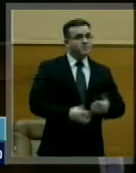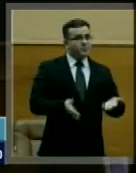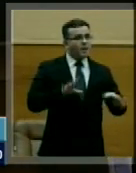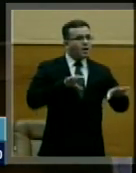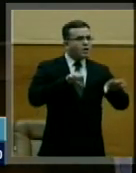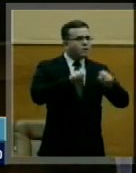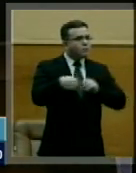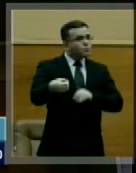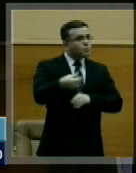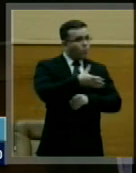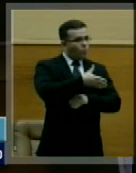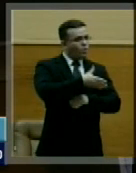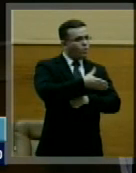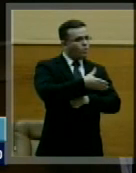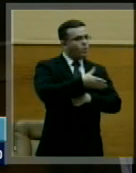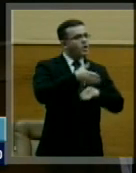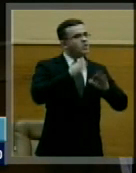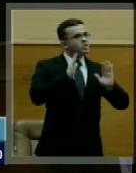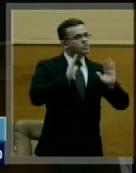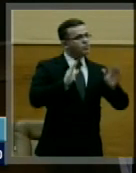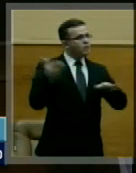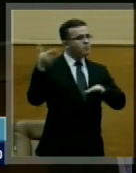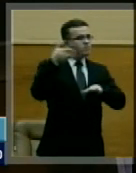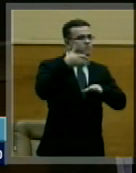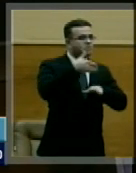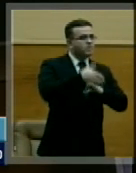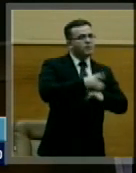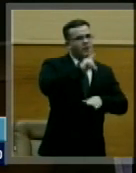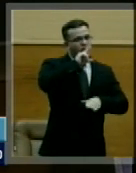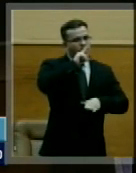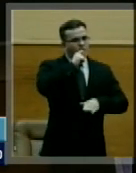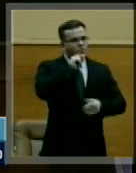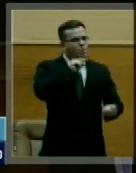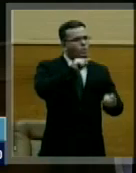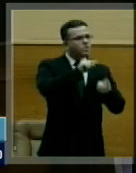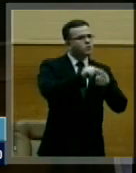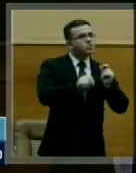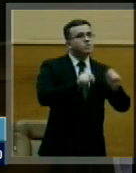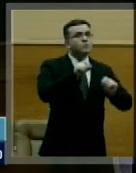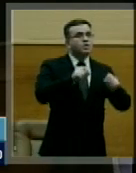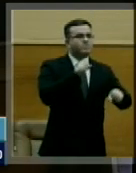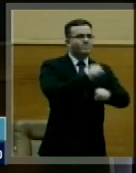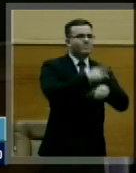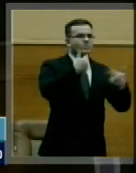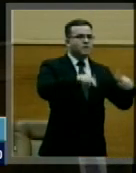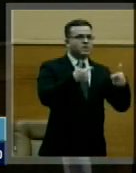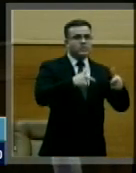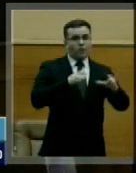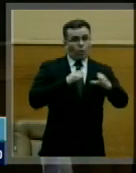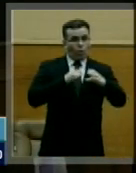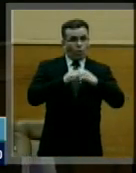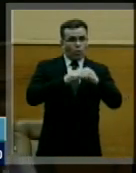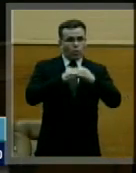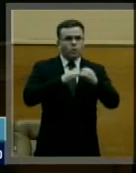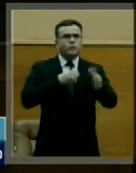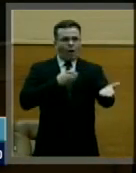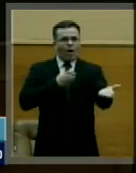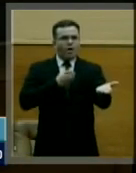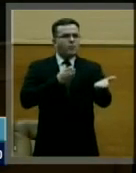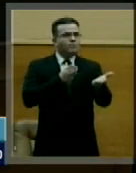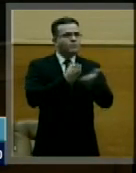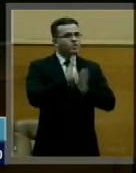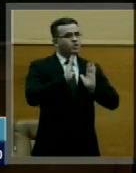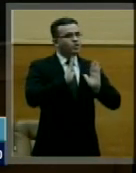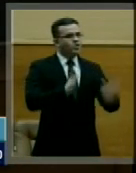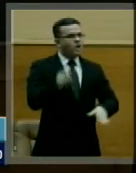Recém-formado, o agrônomo Flávio Primo veio para Aracaju em busca de emprego. Por meio de concurso público, entrou para a